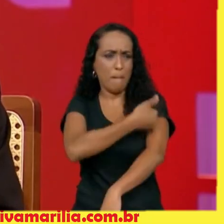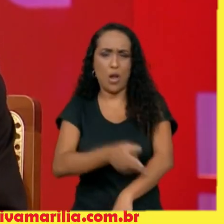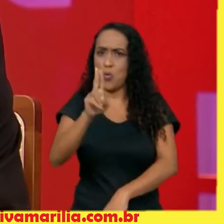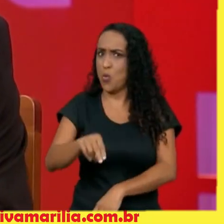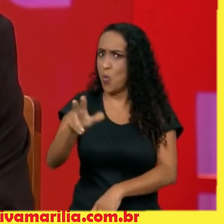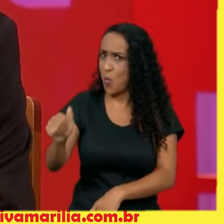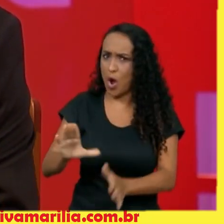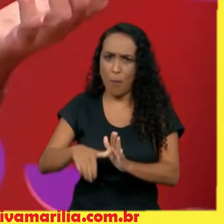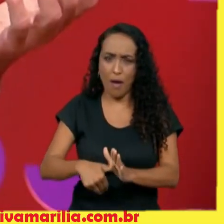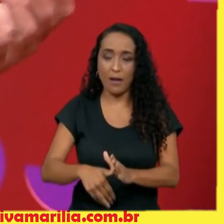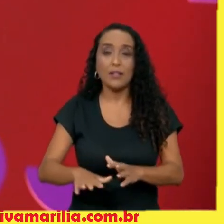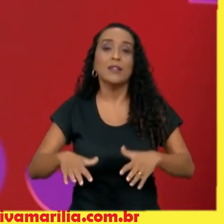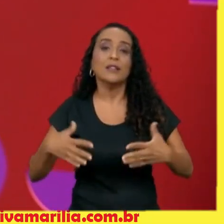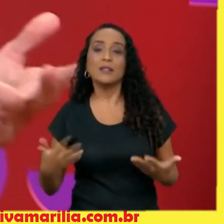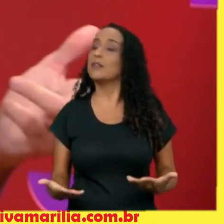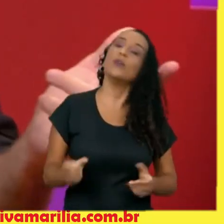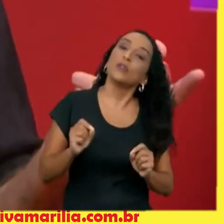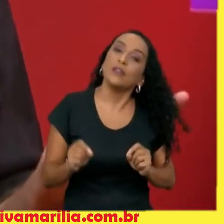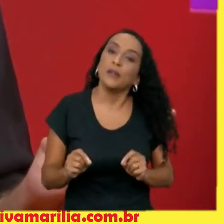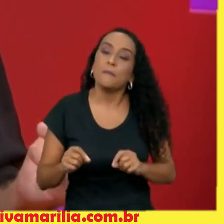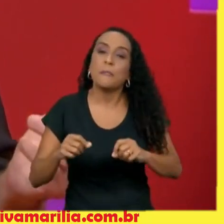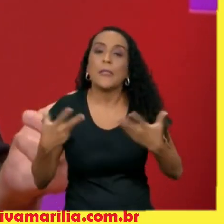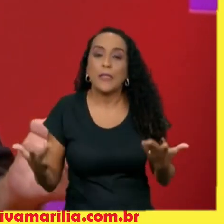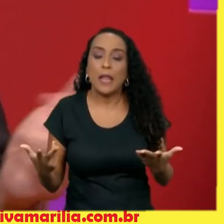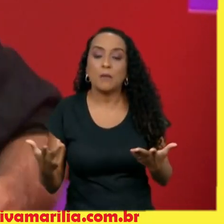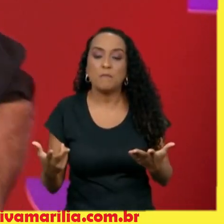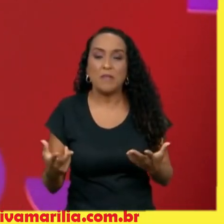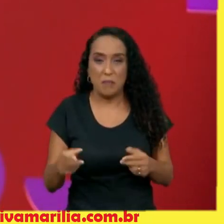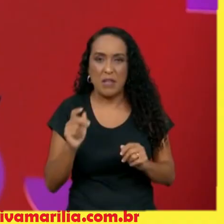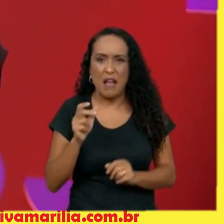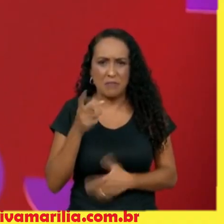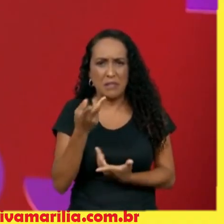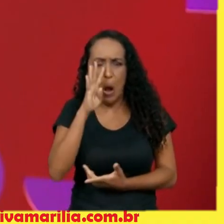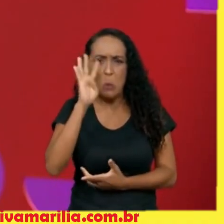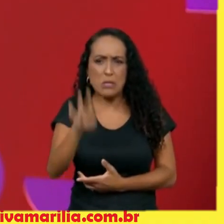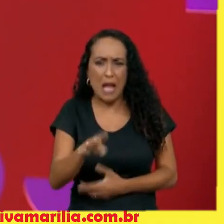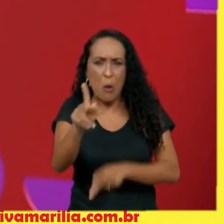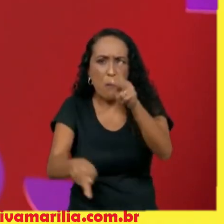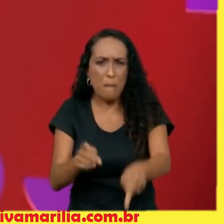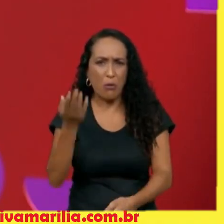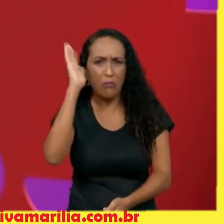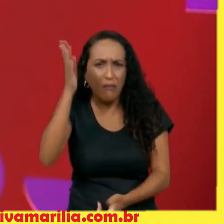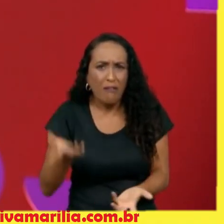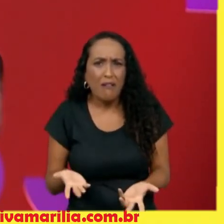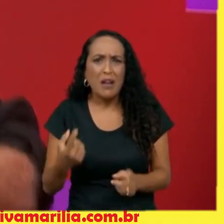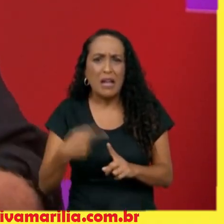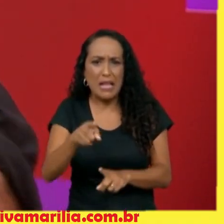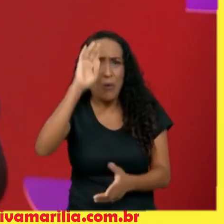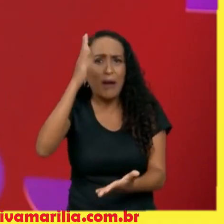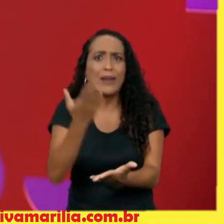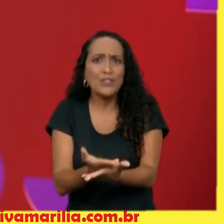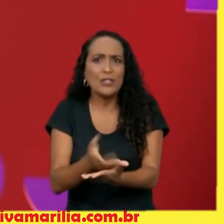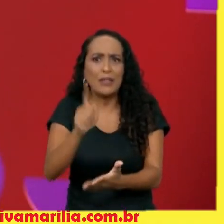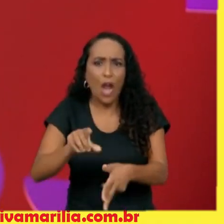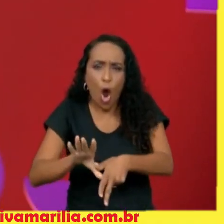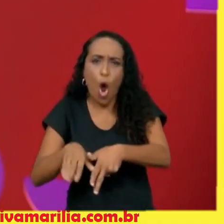Né? E aí virou uma fórmula, né, para você imbecilizar o povo. E o povo acredita mesmo que ele é corrupto, não sei o que e tal. Diz, não,